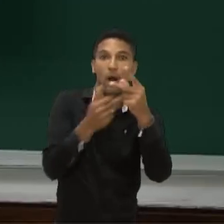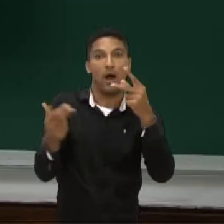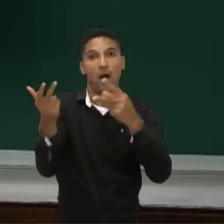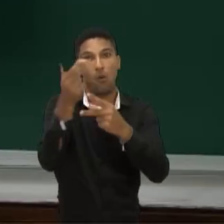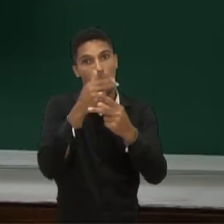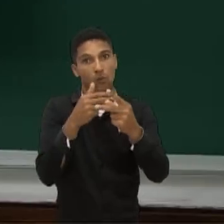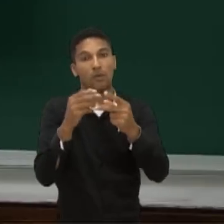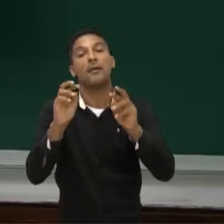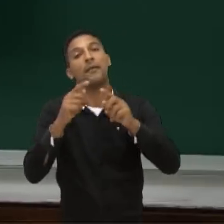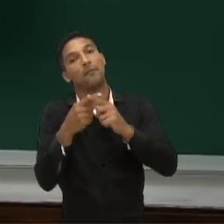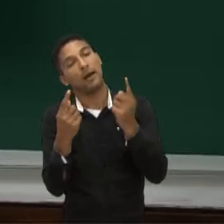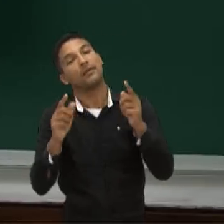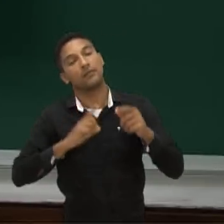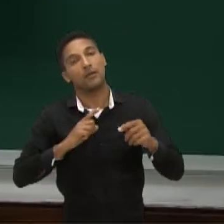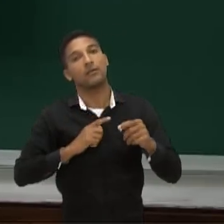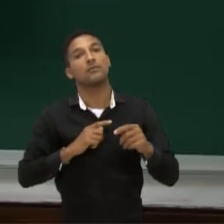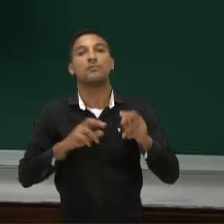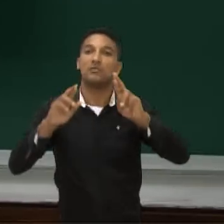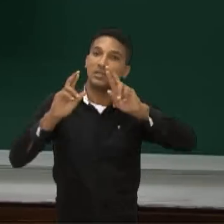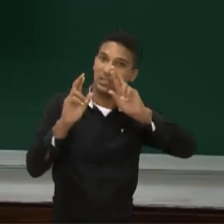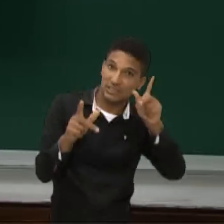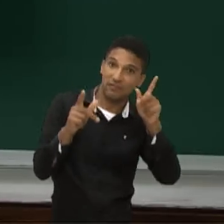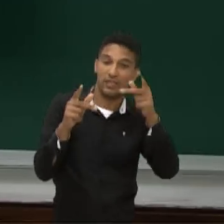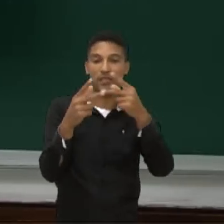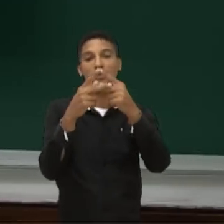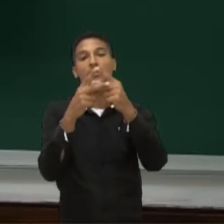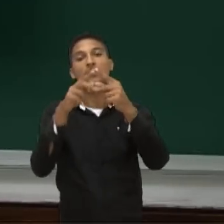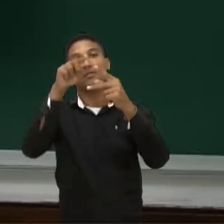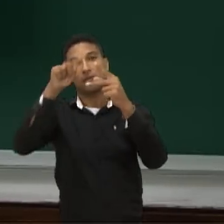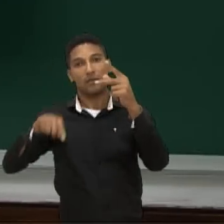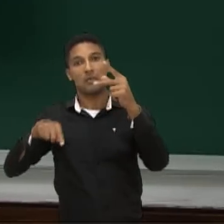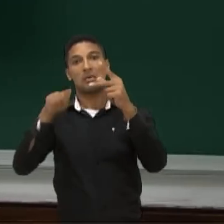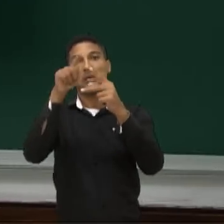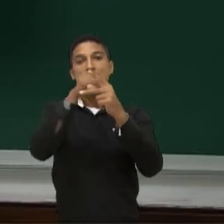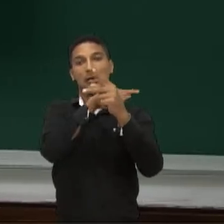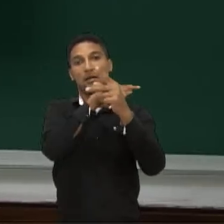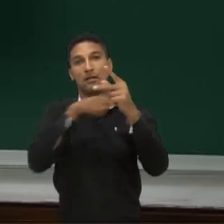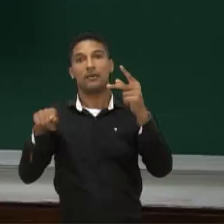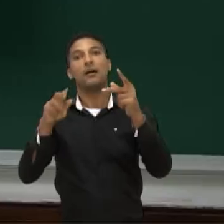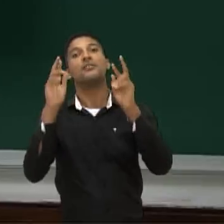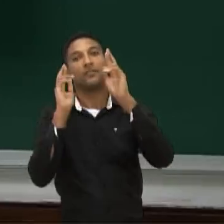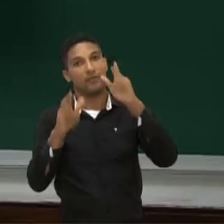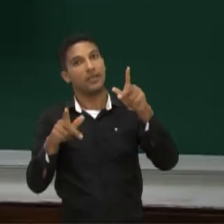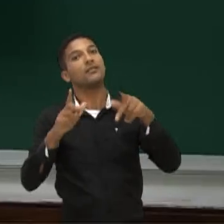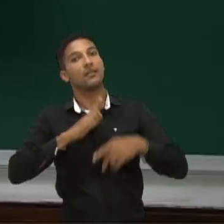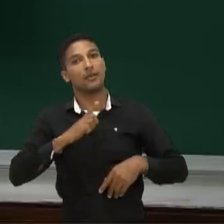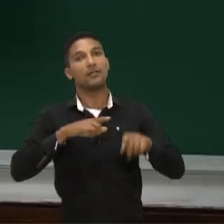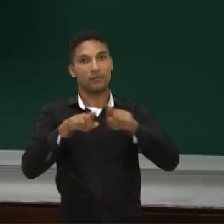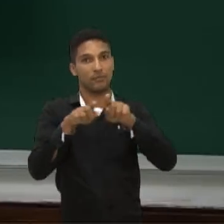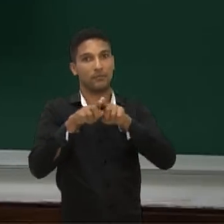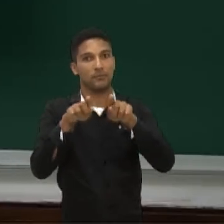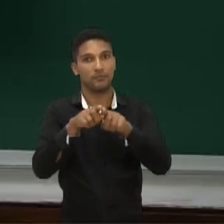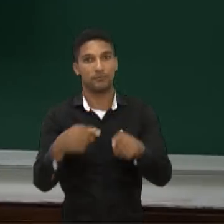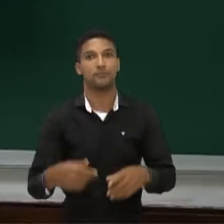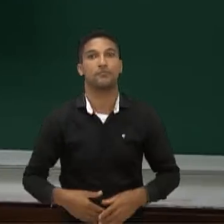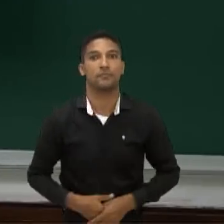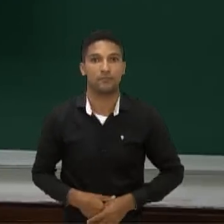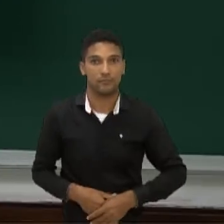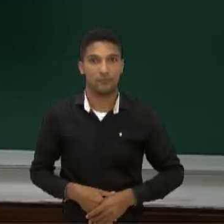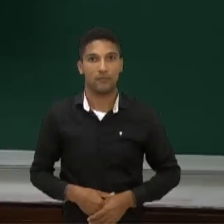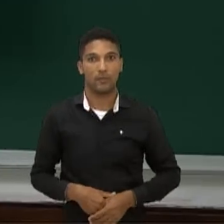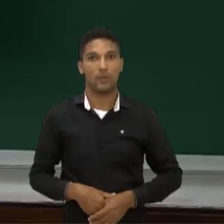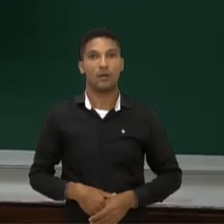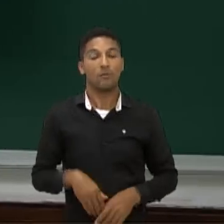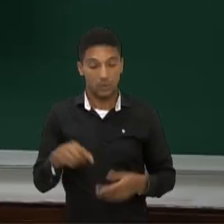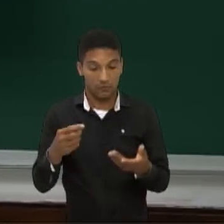ou também 2 lados iguais e um diferente. Então, assim, quando você vai construir um triângulo, você consegue lá verificar, né,